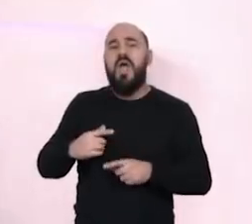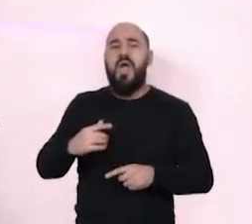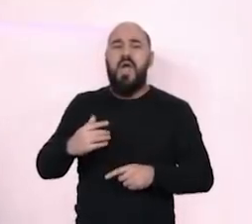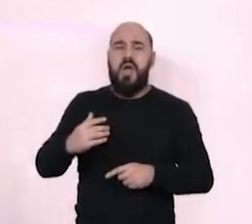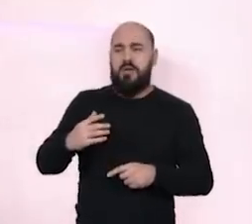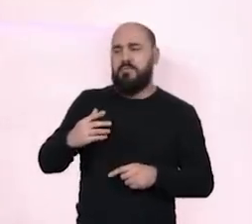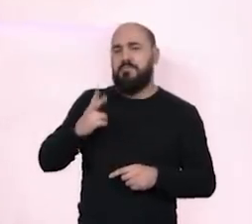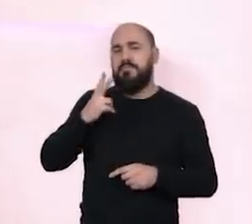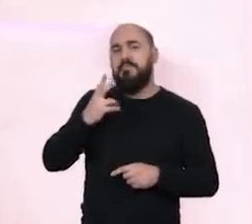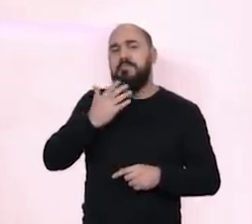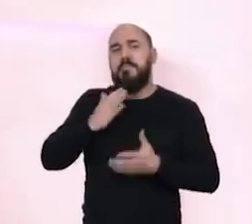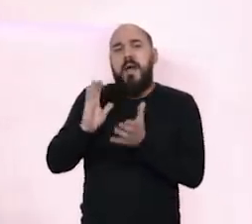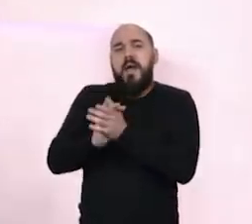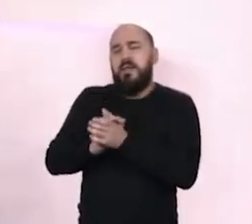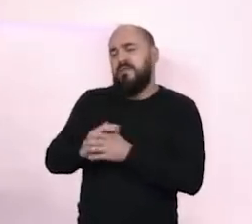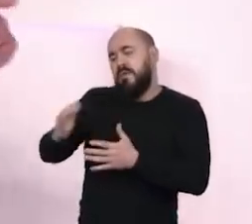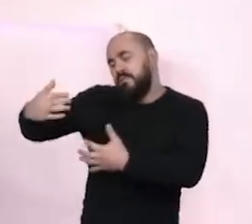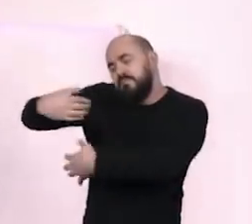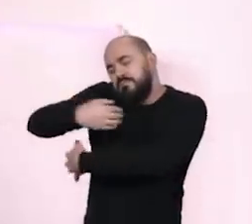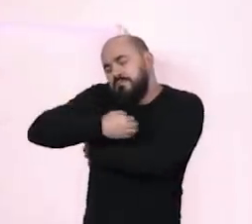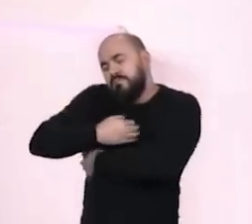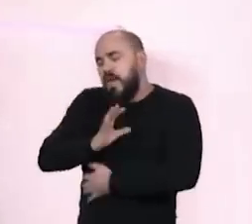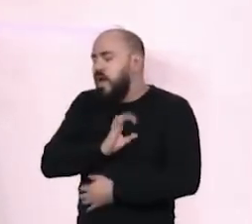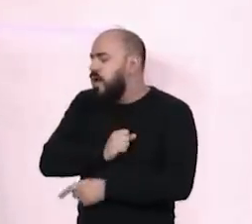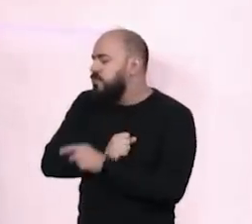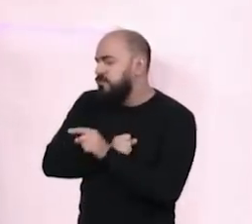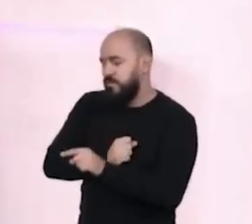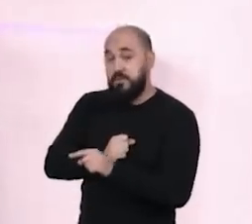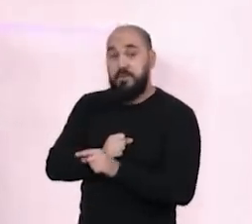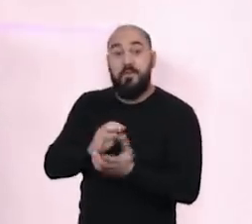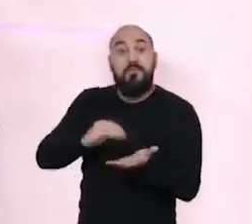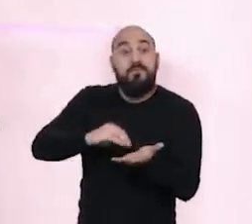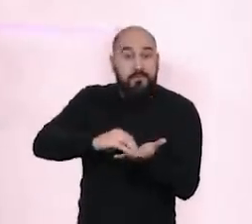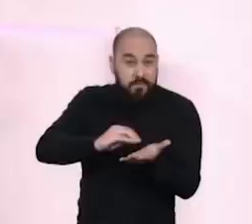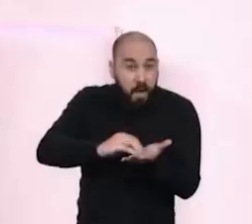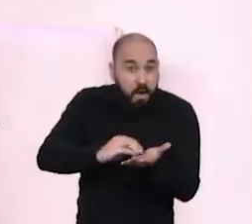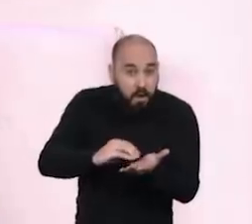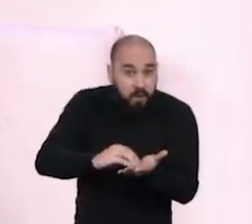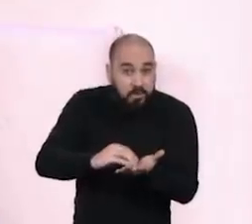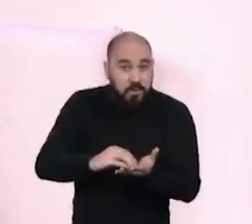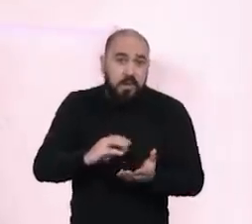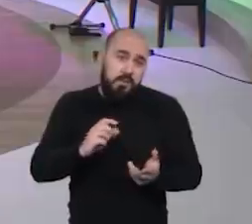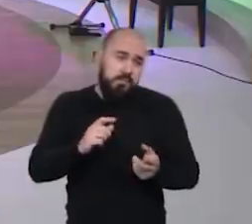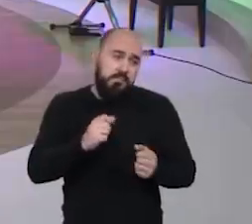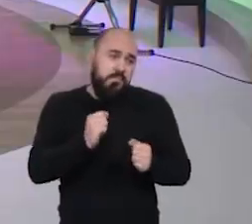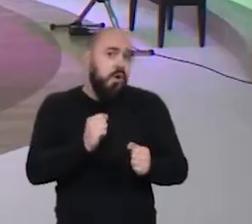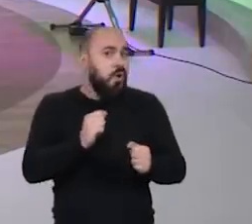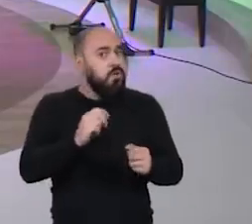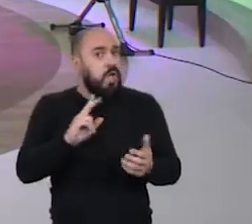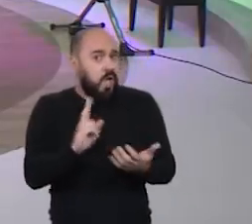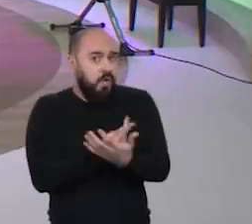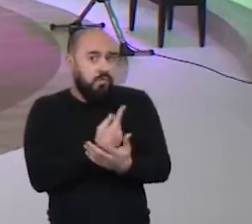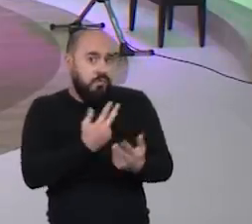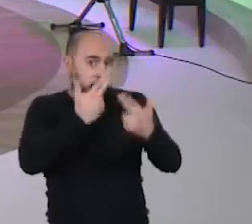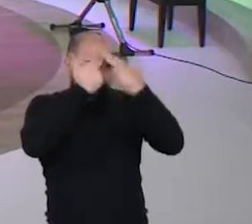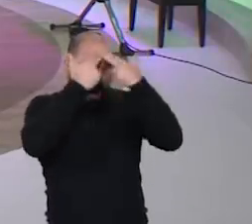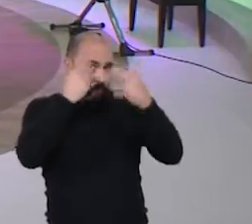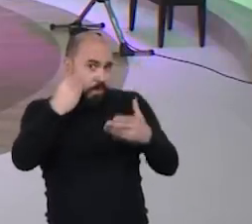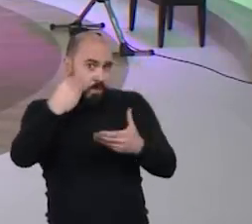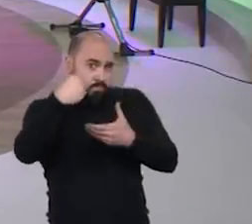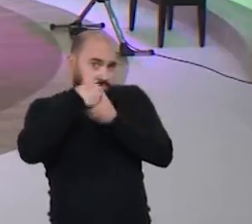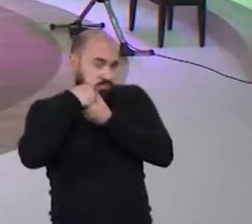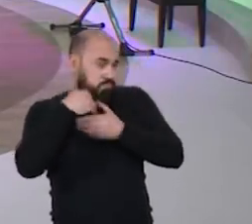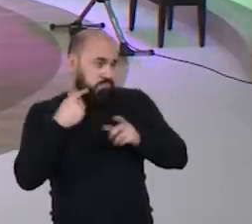de abraçar, falar eu te amo? Às vezes tem alguma coisa a ver com trauma. E nós vamos conversar sobre isso nesta noite. E esta revista